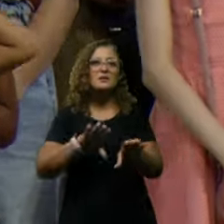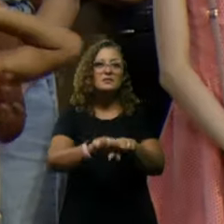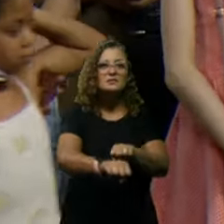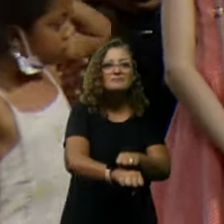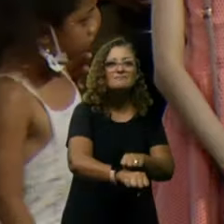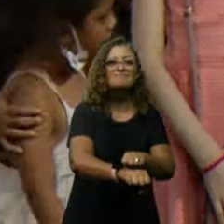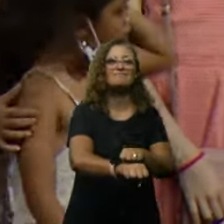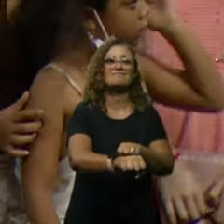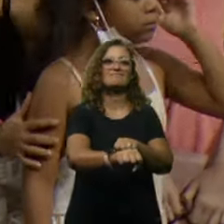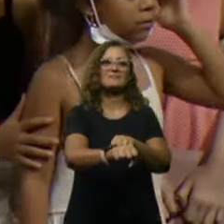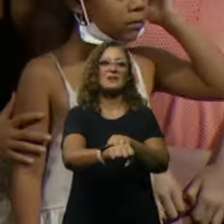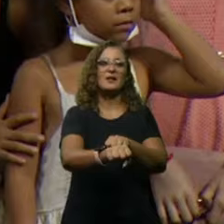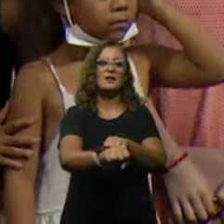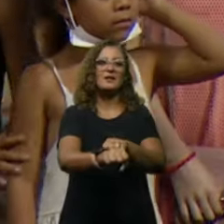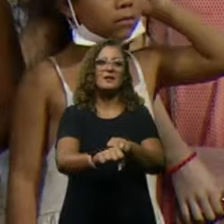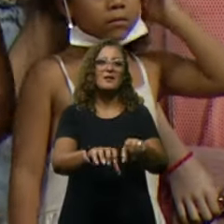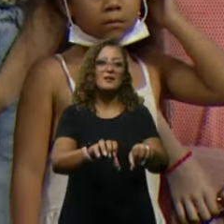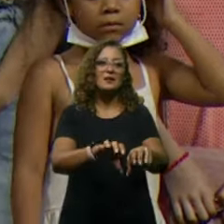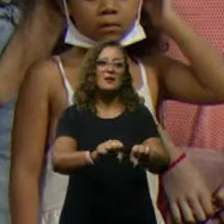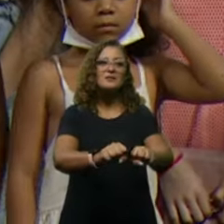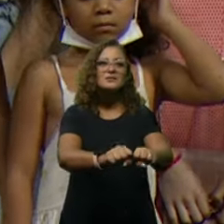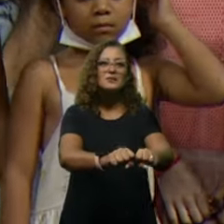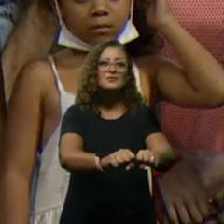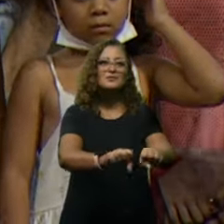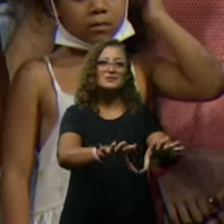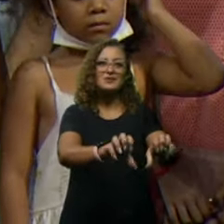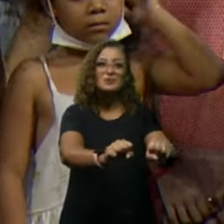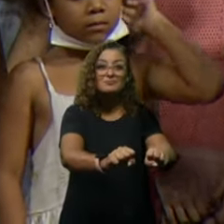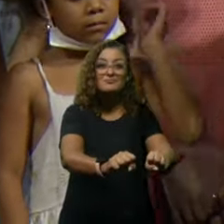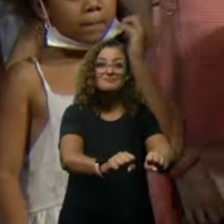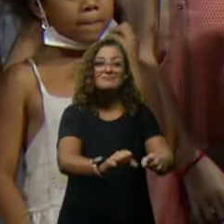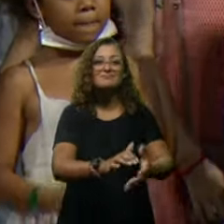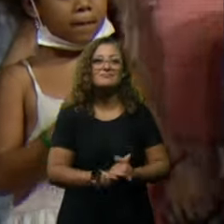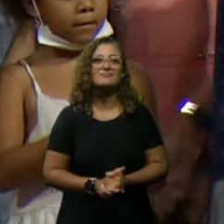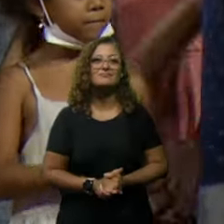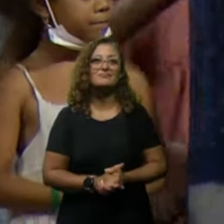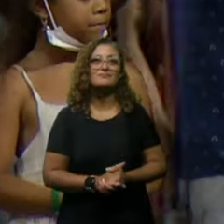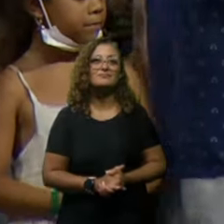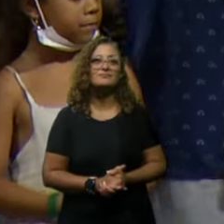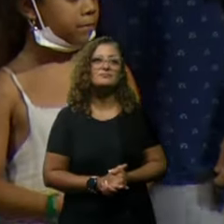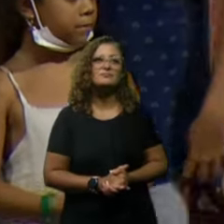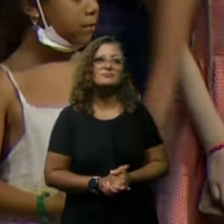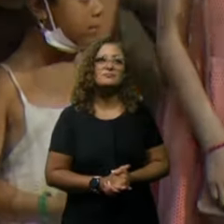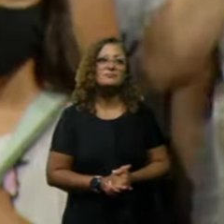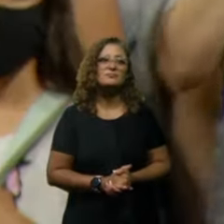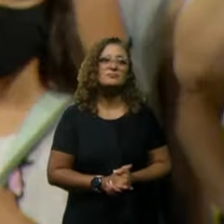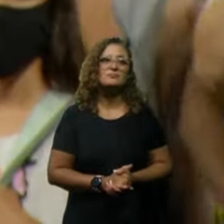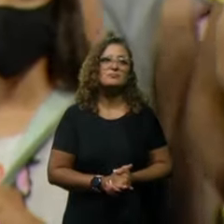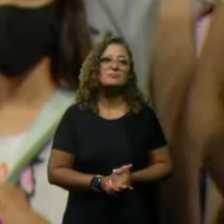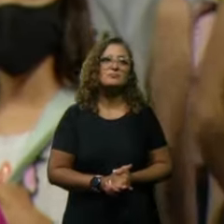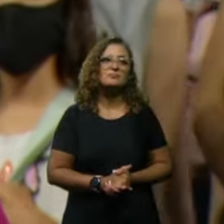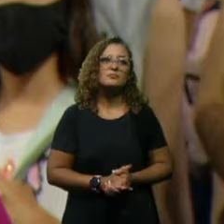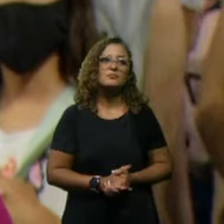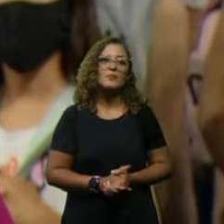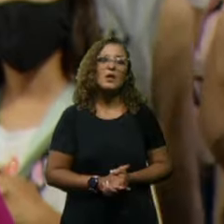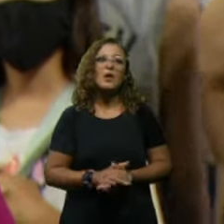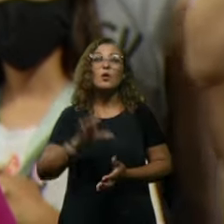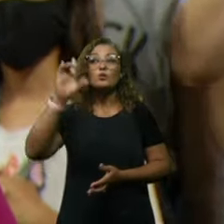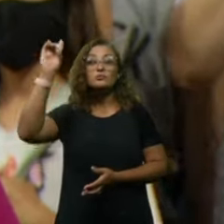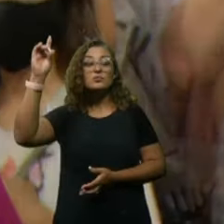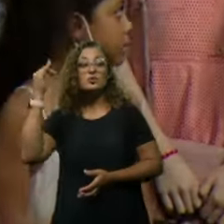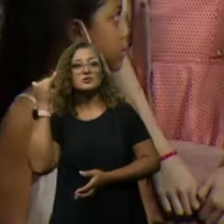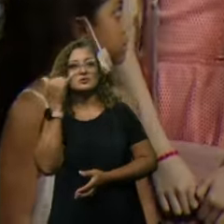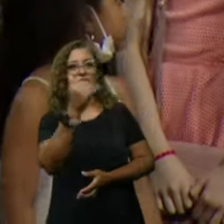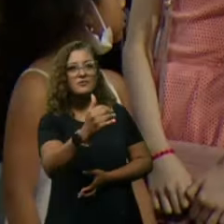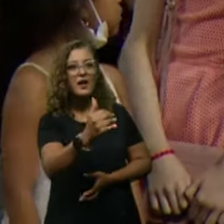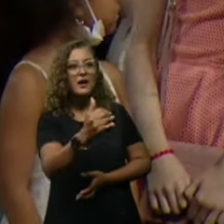agora Seja honesto e honesta para entender se não não vai entender quando Deus sai da tua terra e vai para uma terra